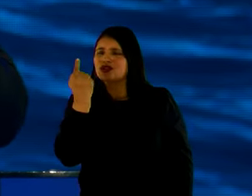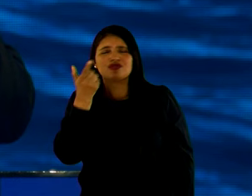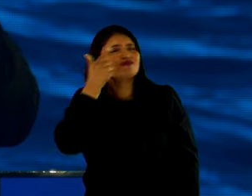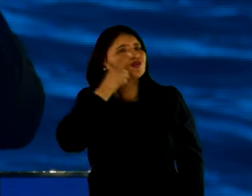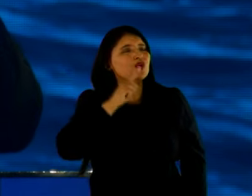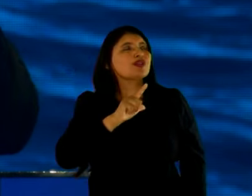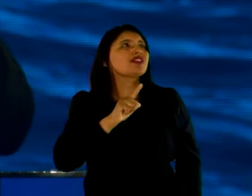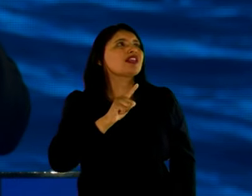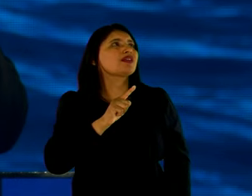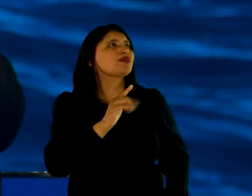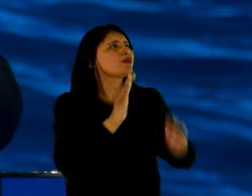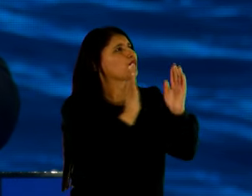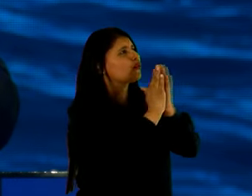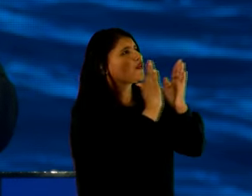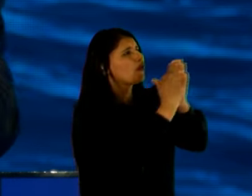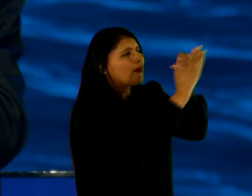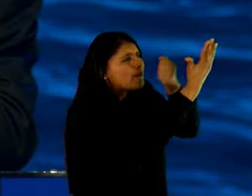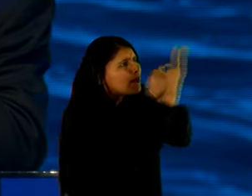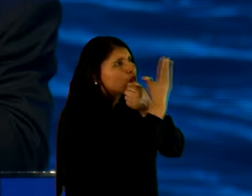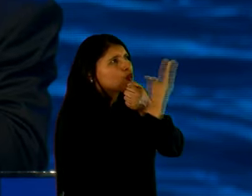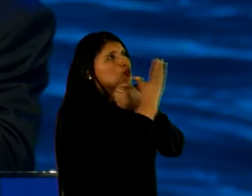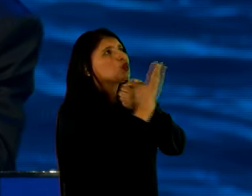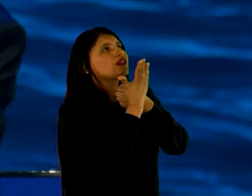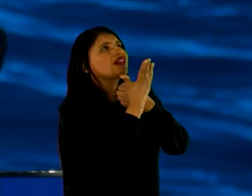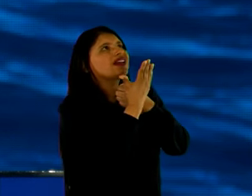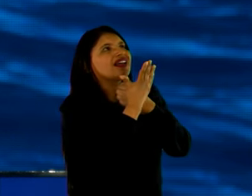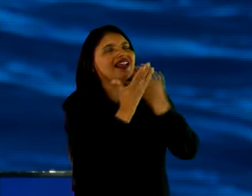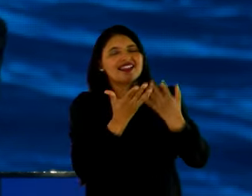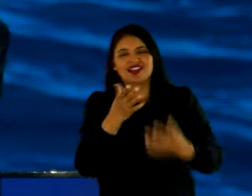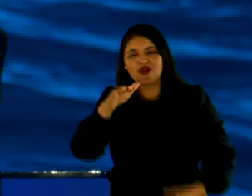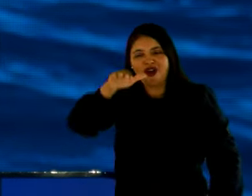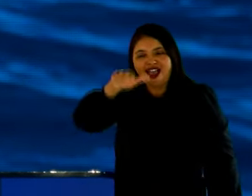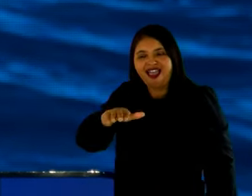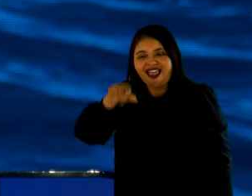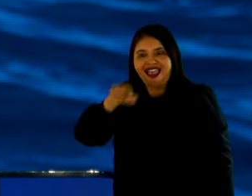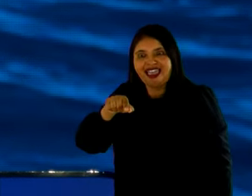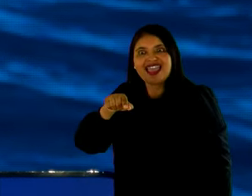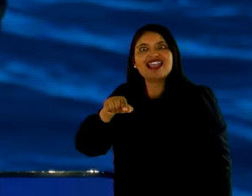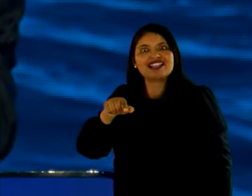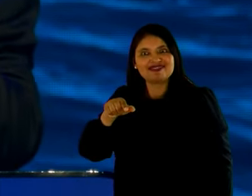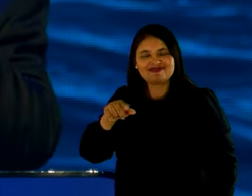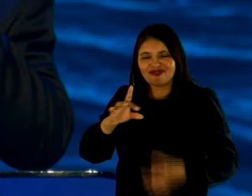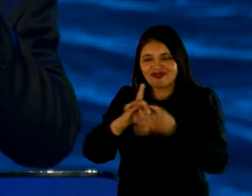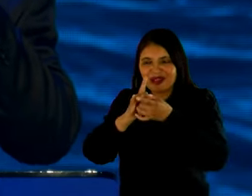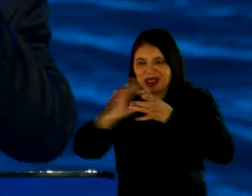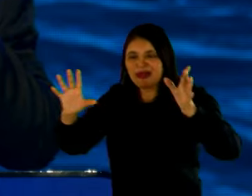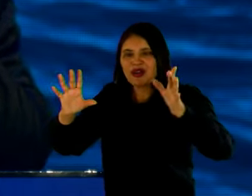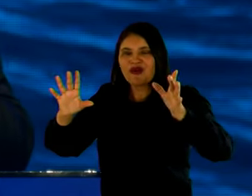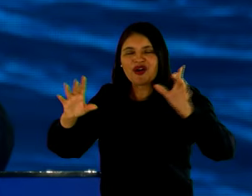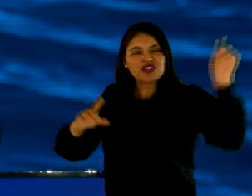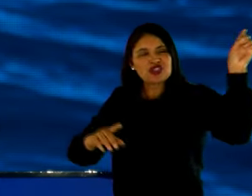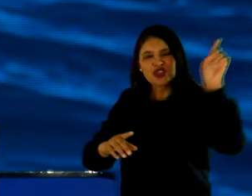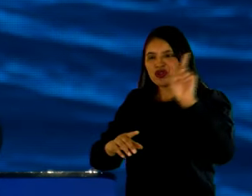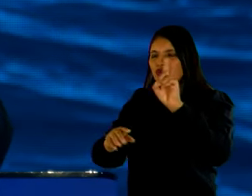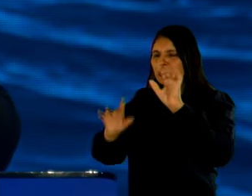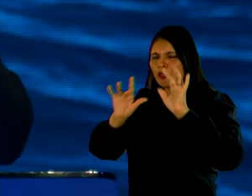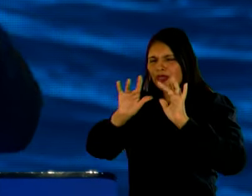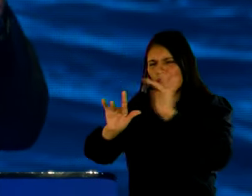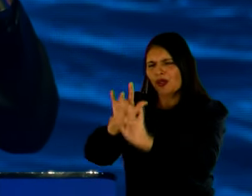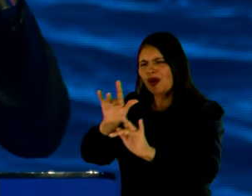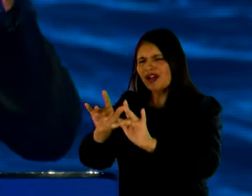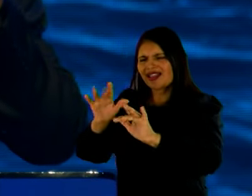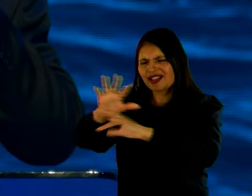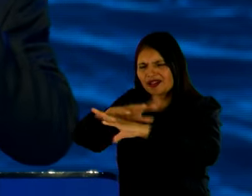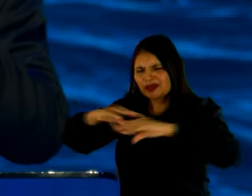Jesus ajudou. Aquele garoto foi liberto, ficou como morto no chão, mas foi liberto pelo poder de